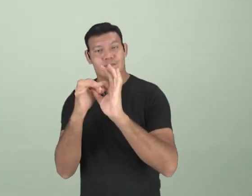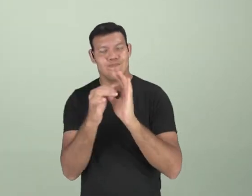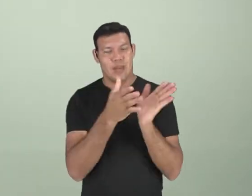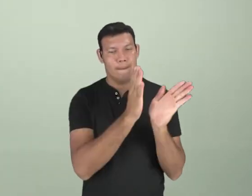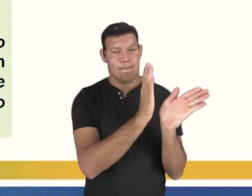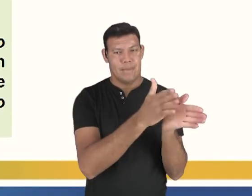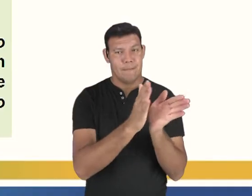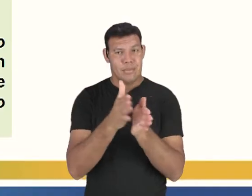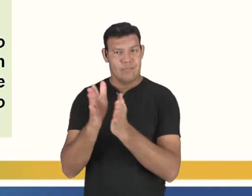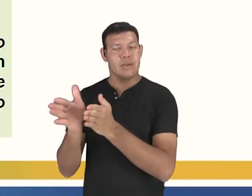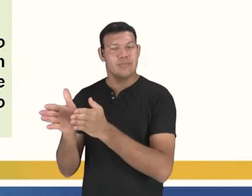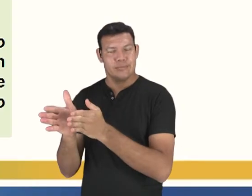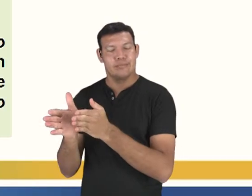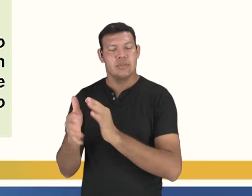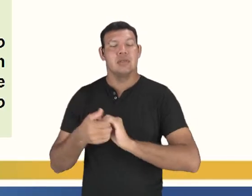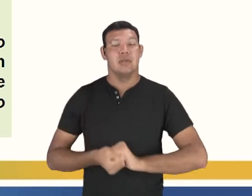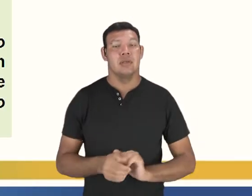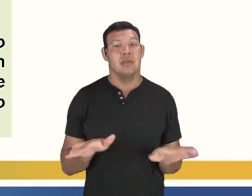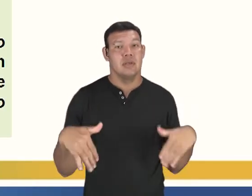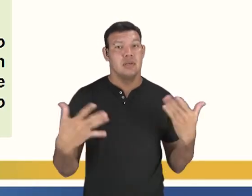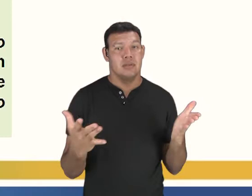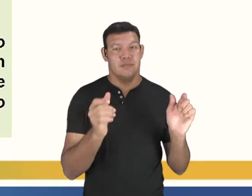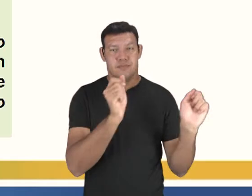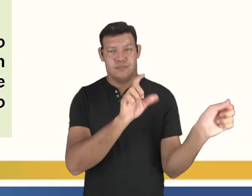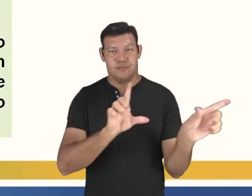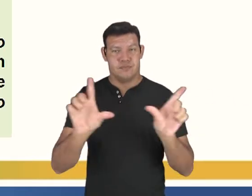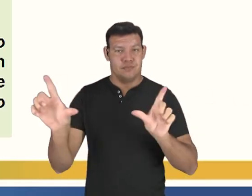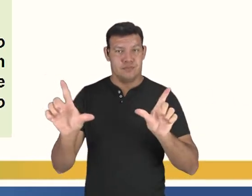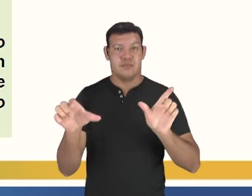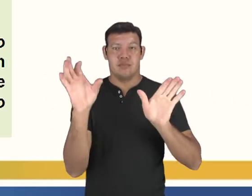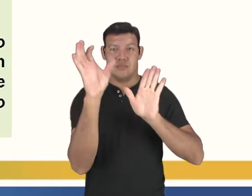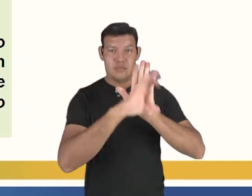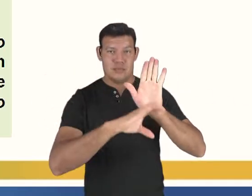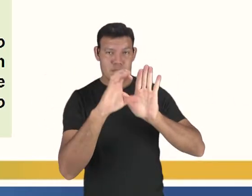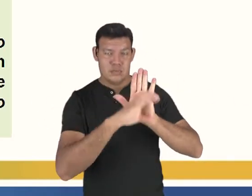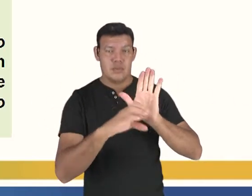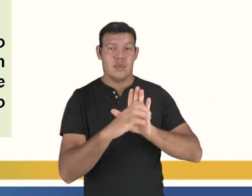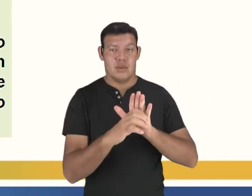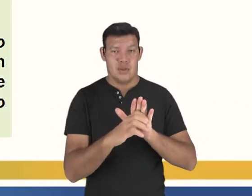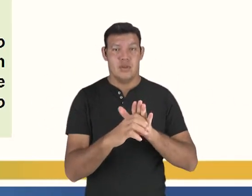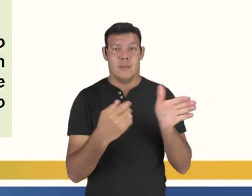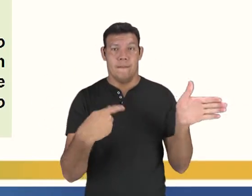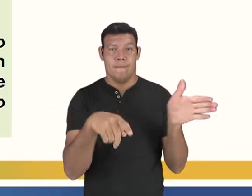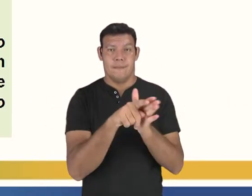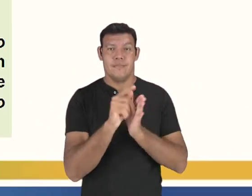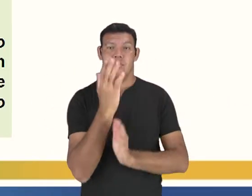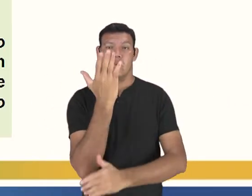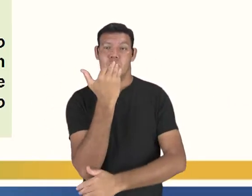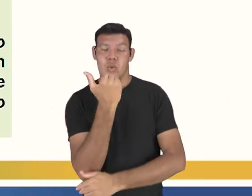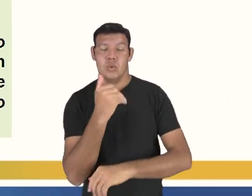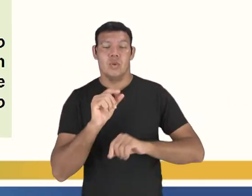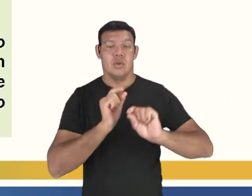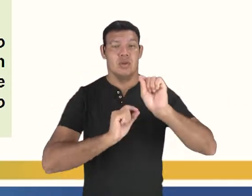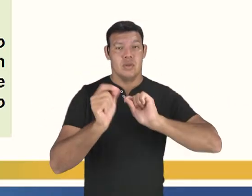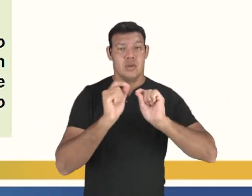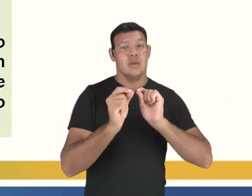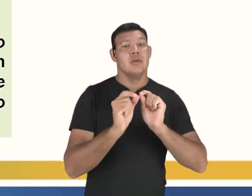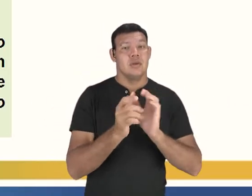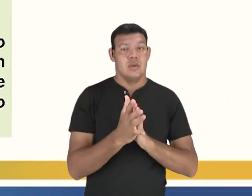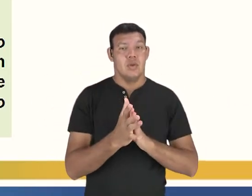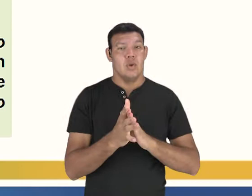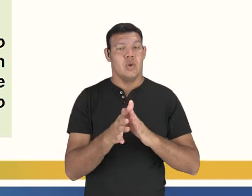processo. Vamos começar, acompanhe comigo na telinha, dando uma definição do que é a nutrição, tá? A nutrição é o processo